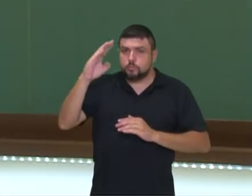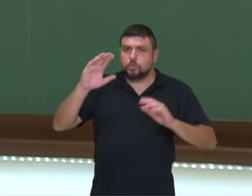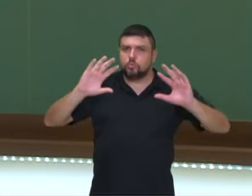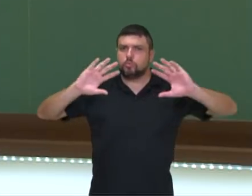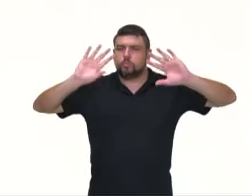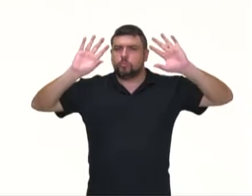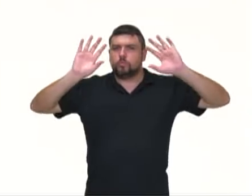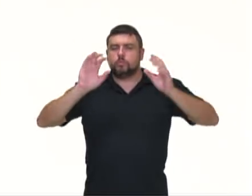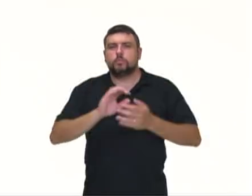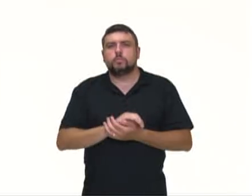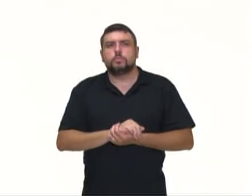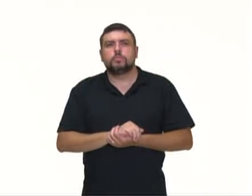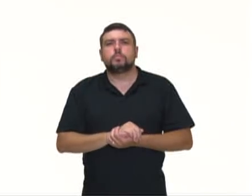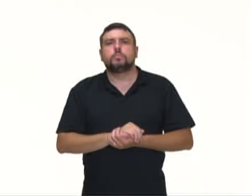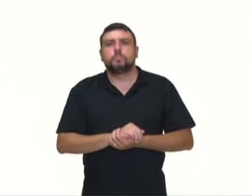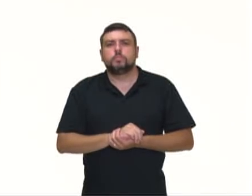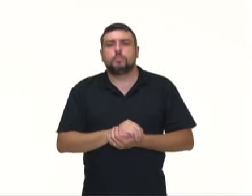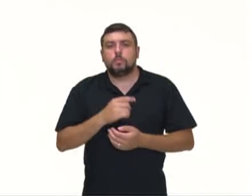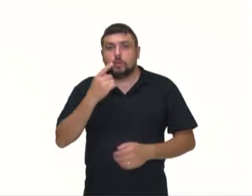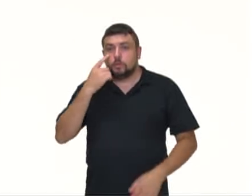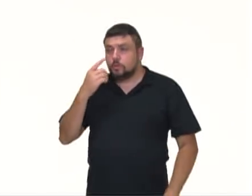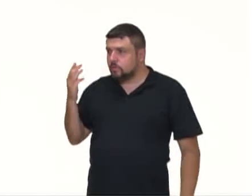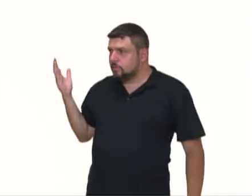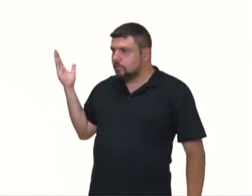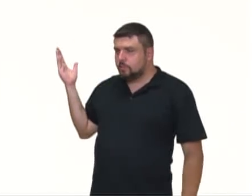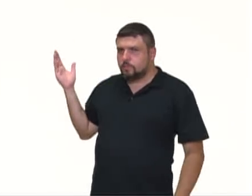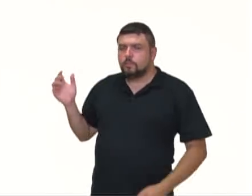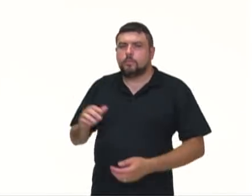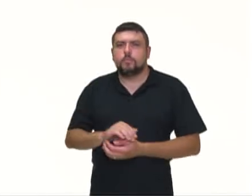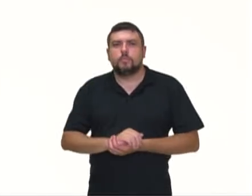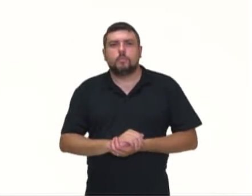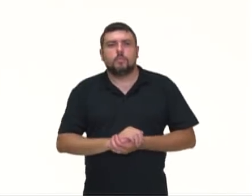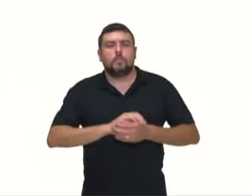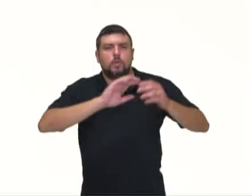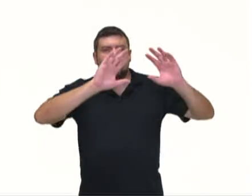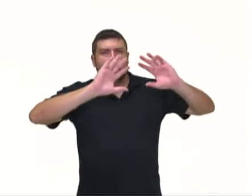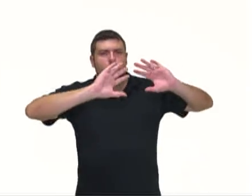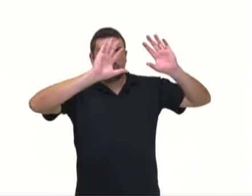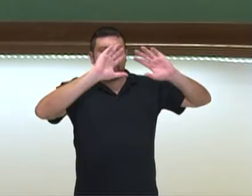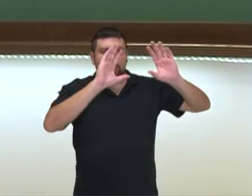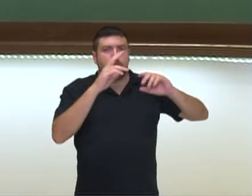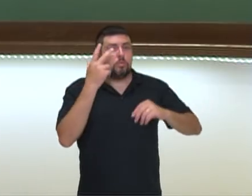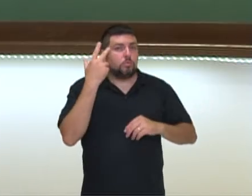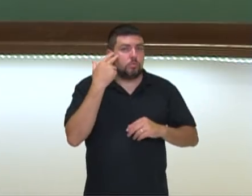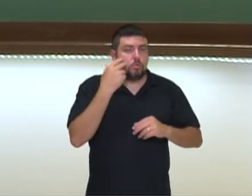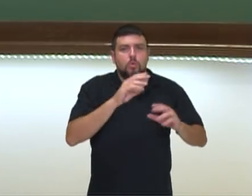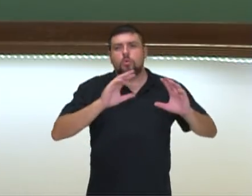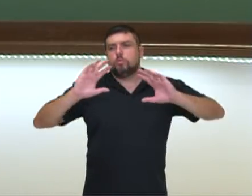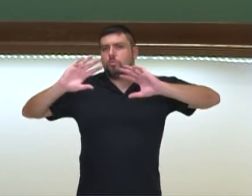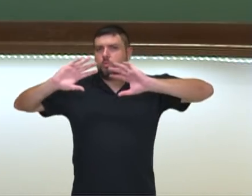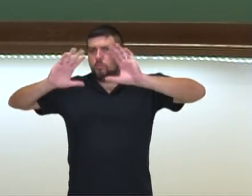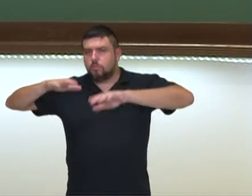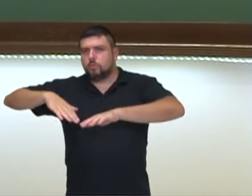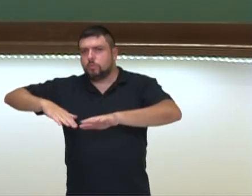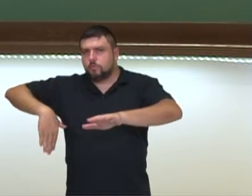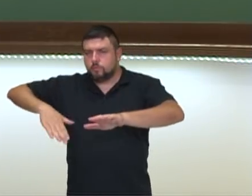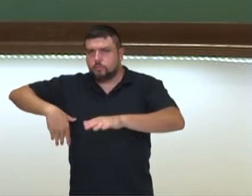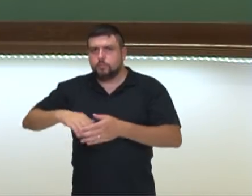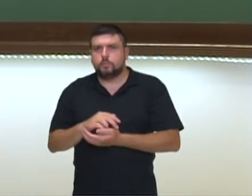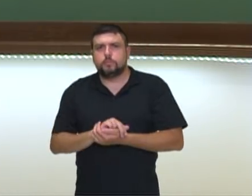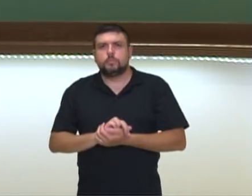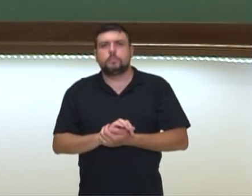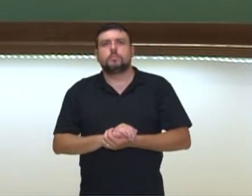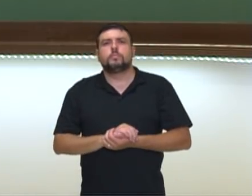aqui duas imagens, que é o vôlei de quadra e temos aqui também o vôlei de praia. Então vamos começar entendendo melhor a história